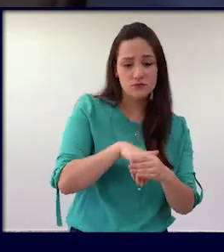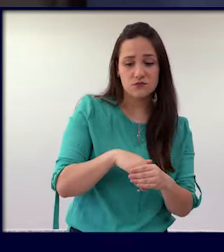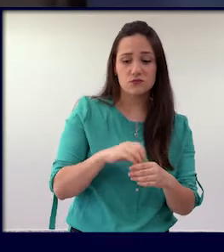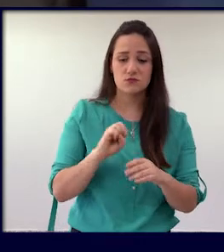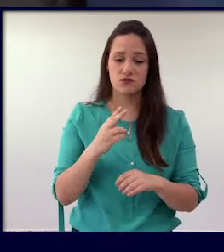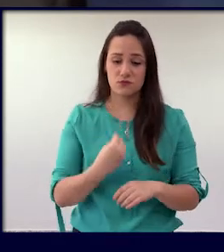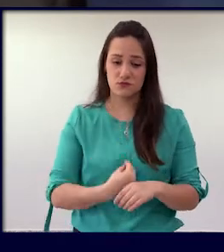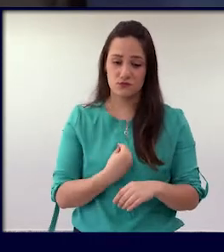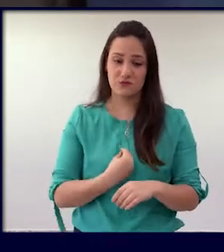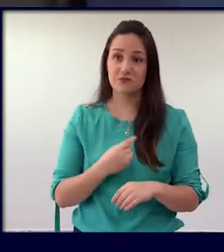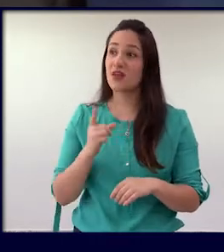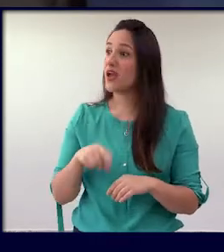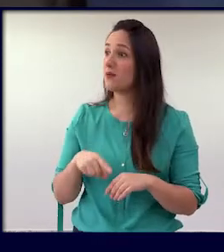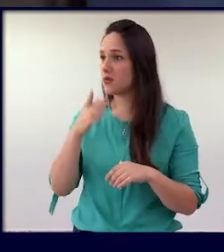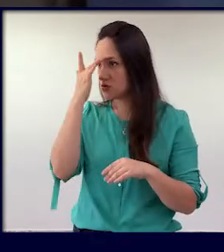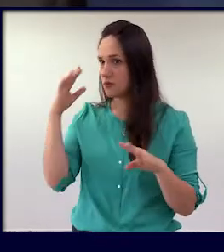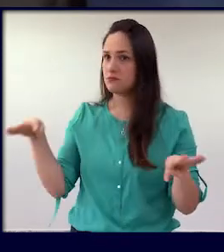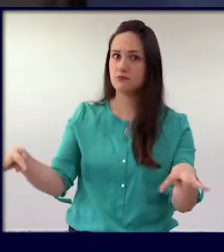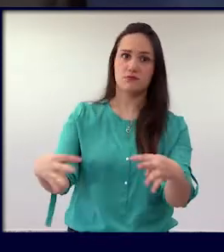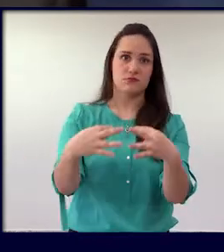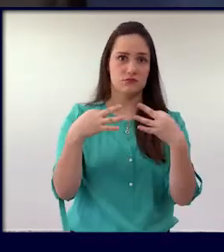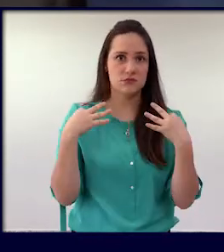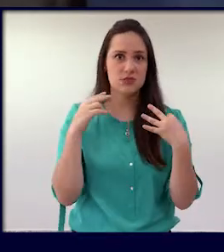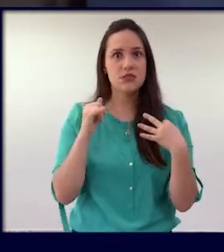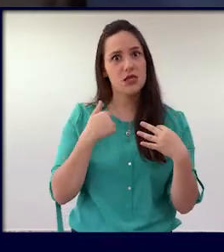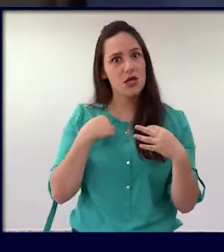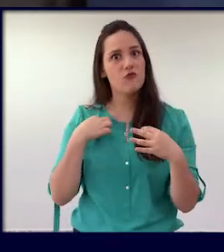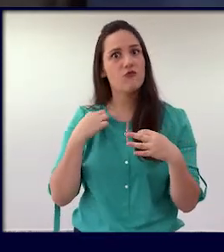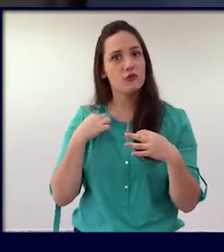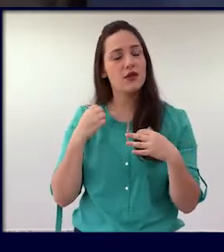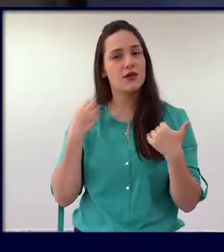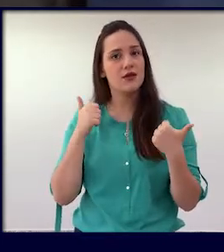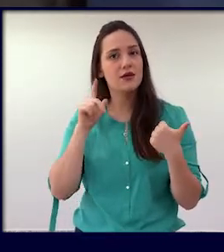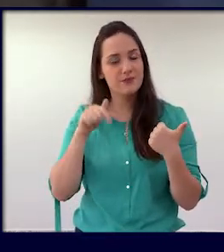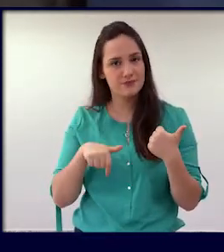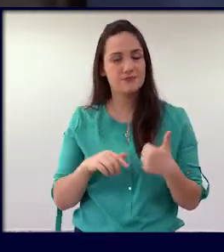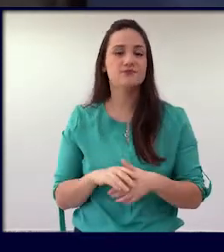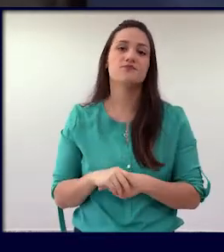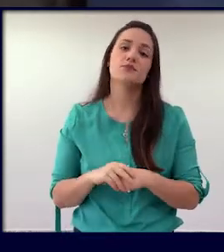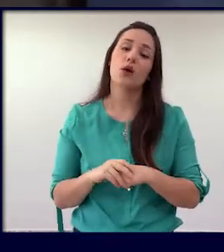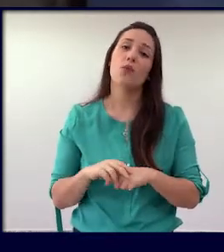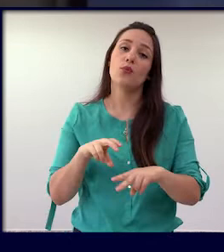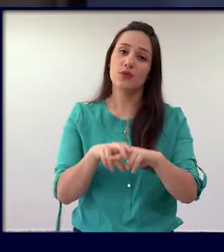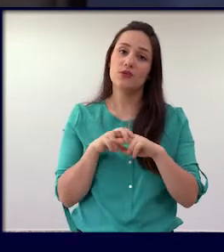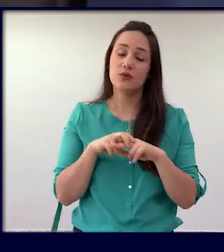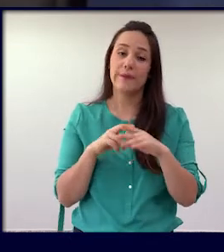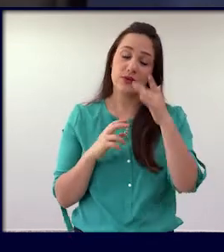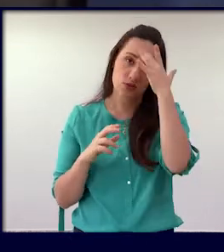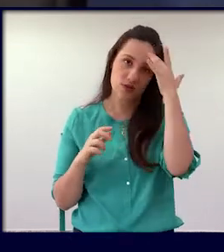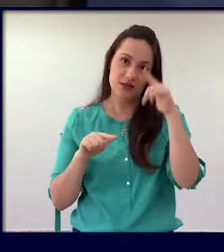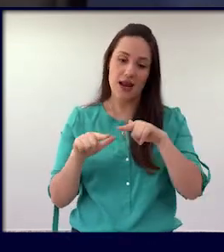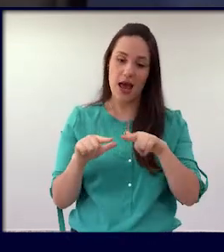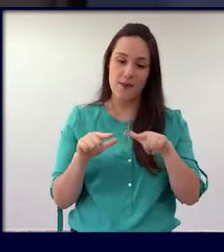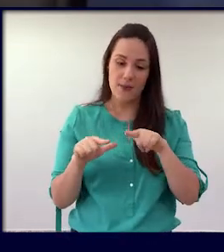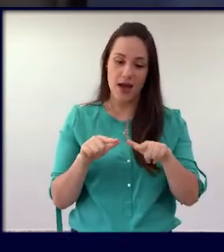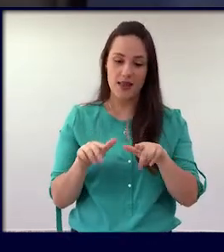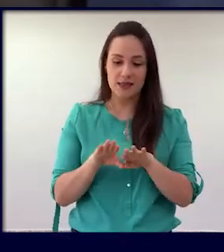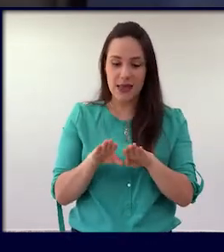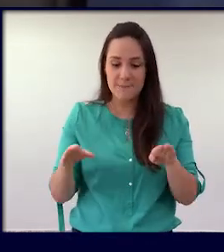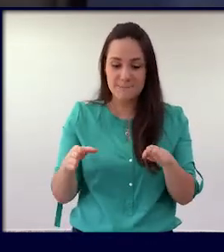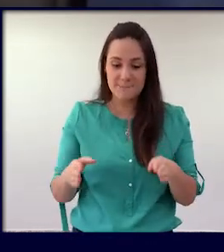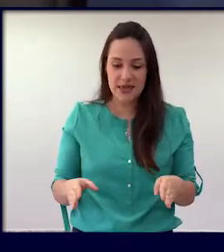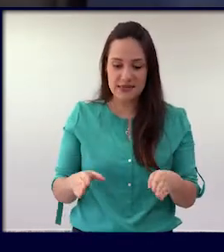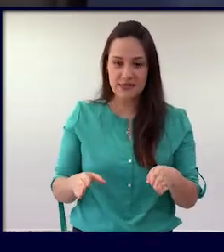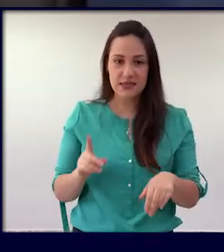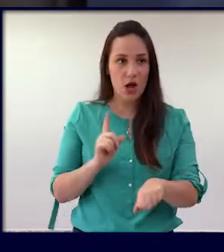a nossa vida pública é de interesse de toda a população. Então, o mesário é a pessoa que